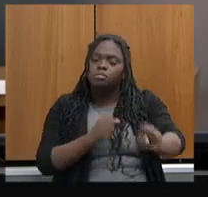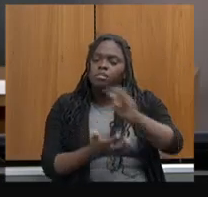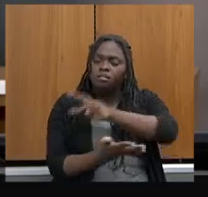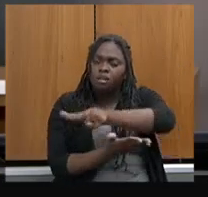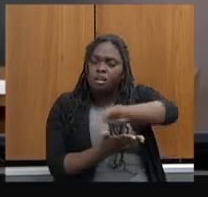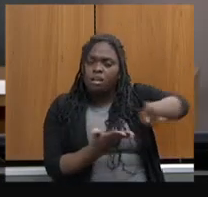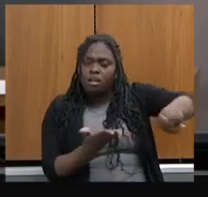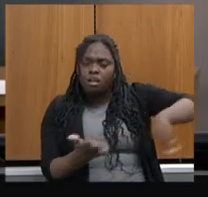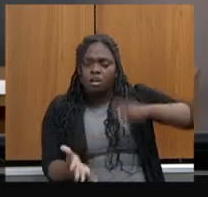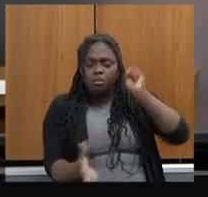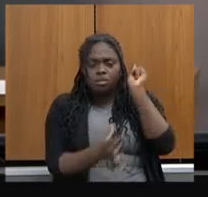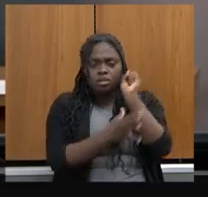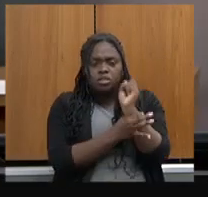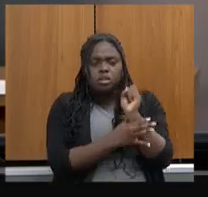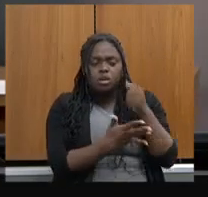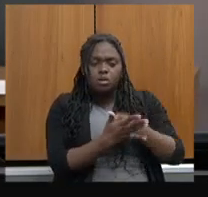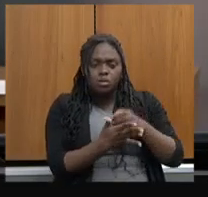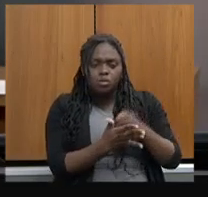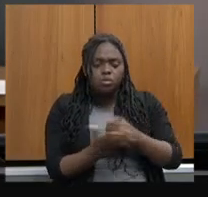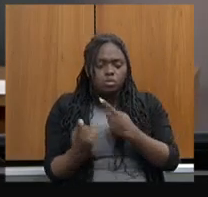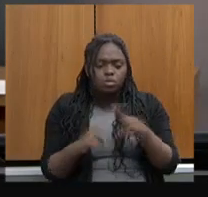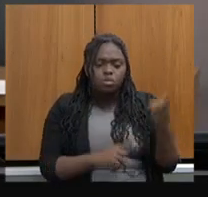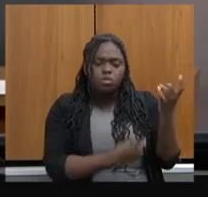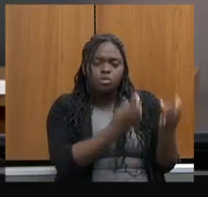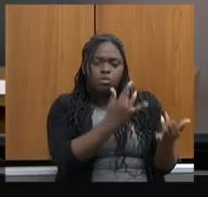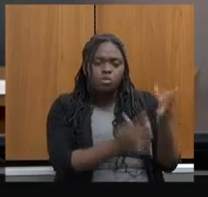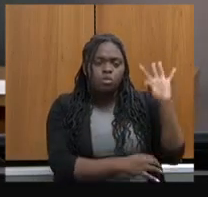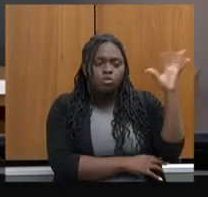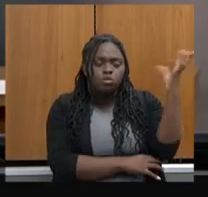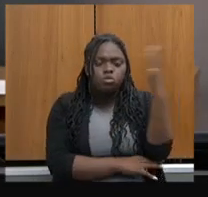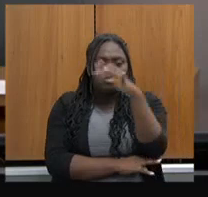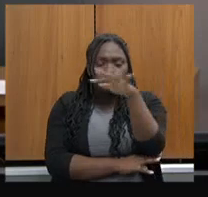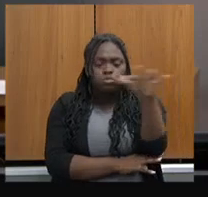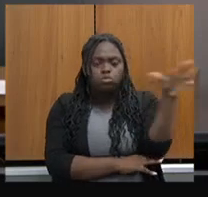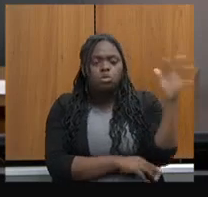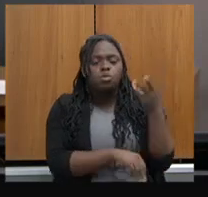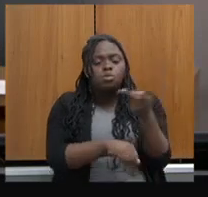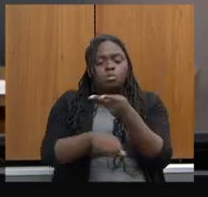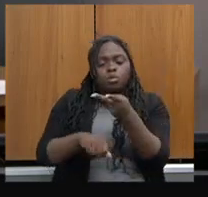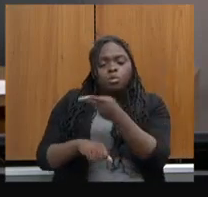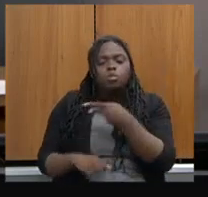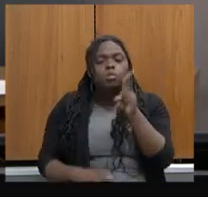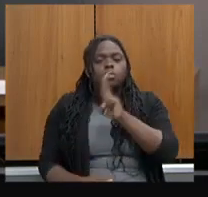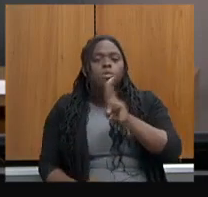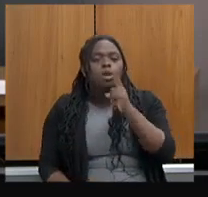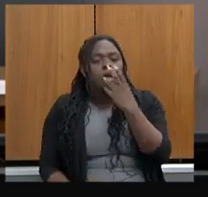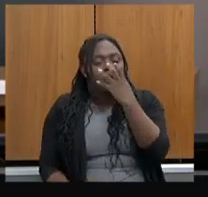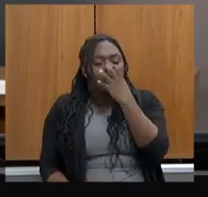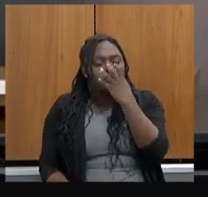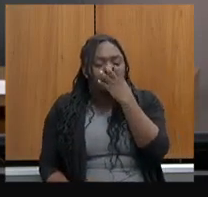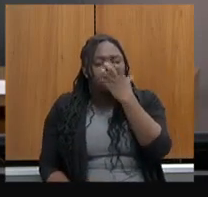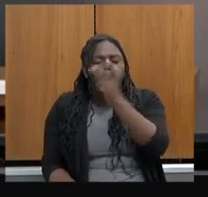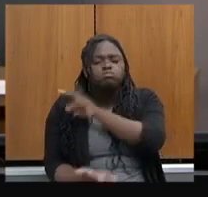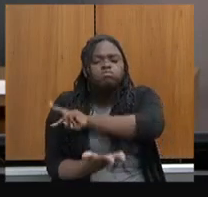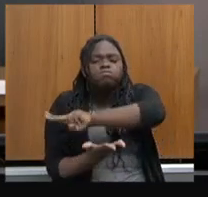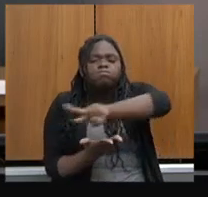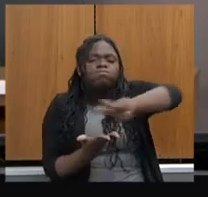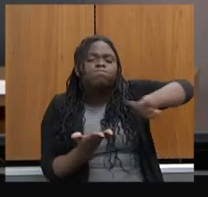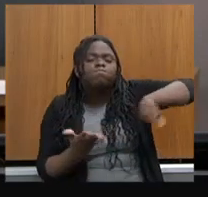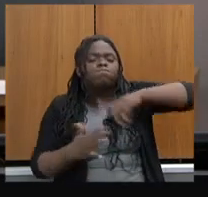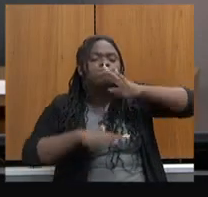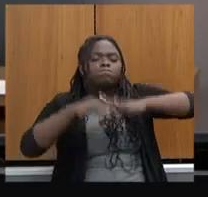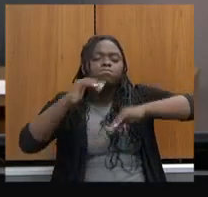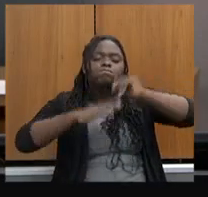em combate à incêndio Florestal busque Resgate com cães Enfim uma enormidade de